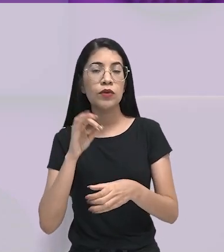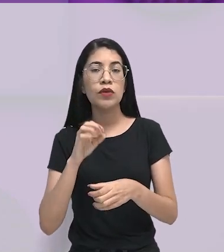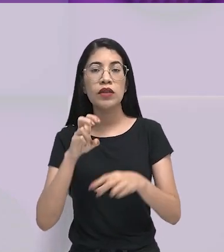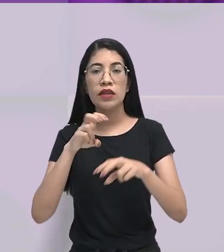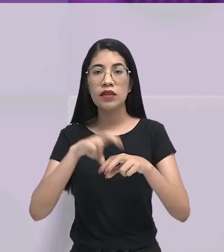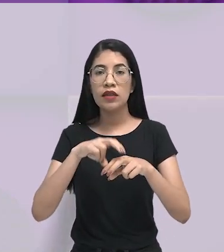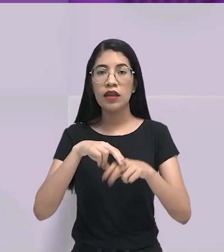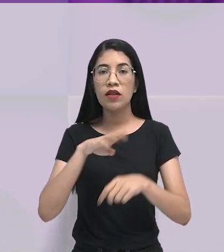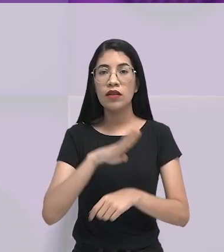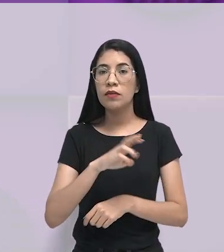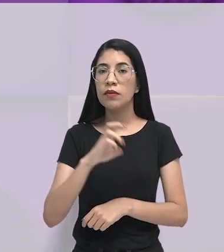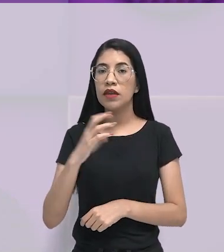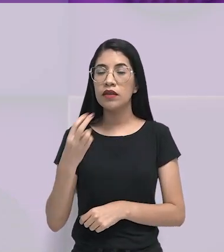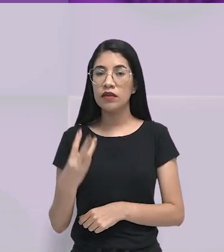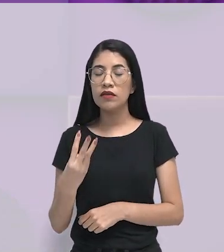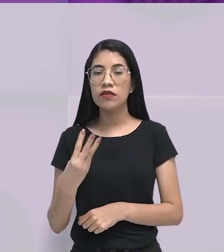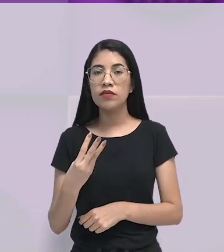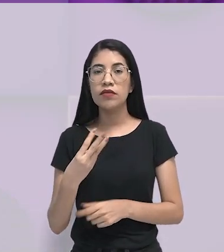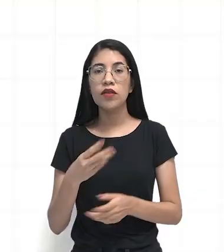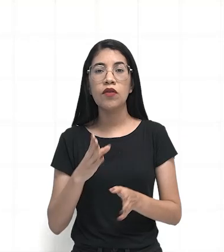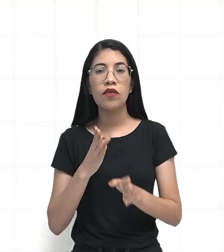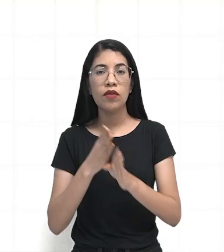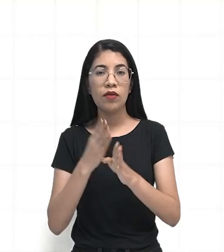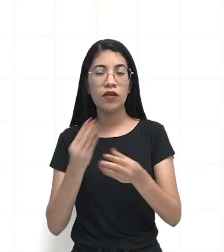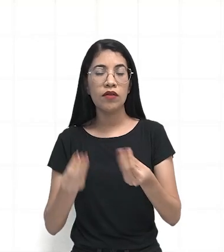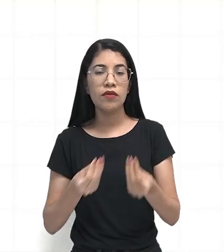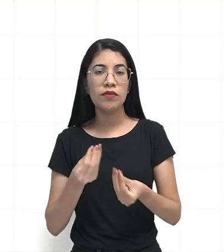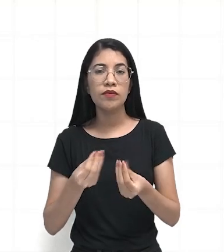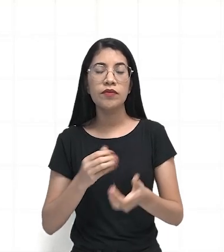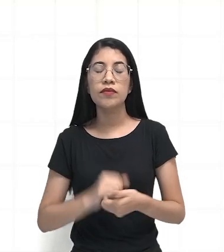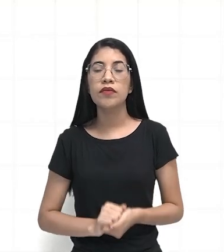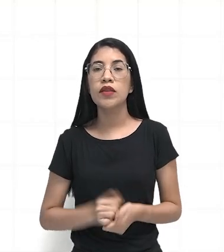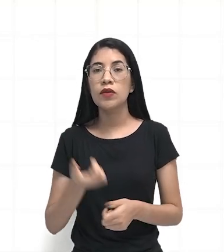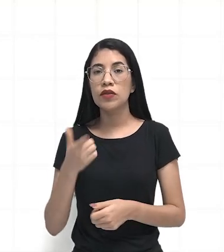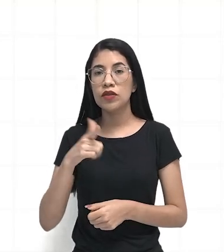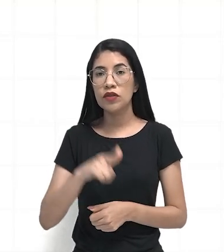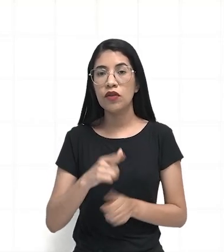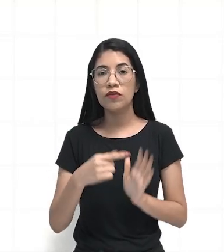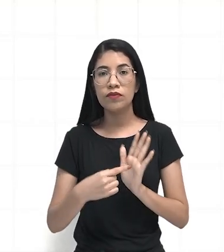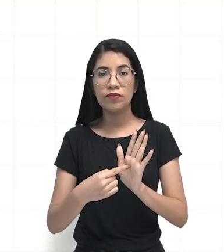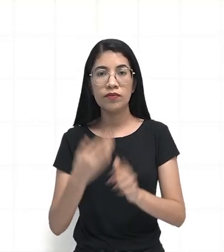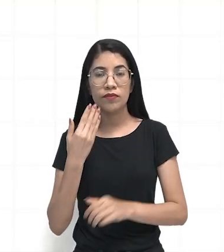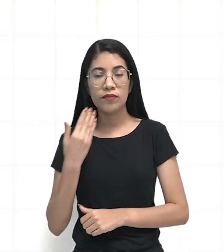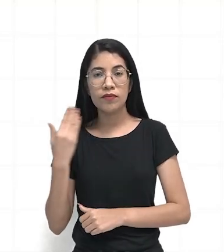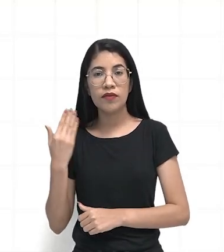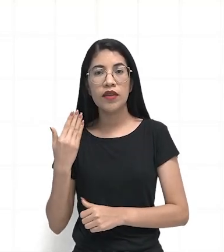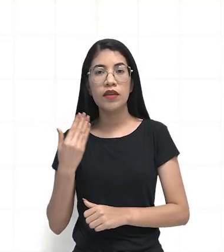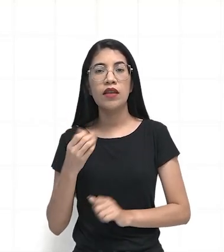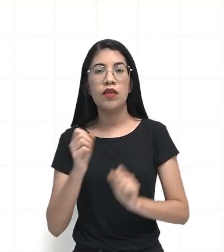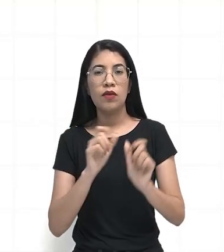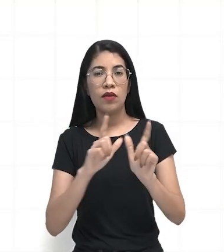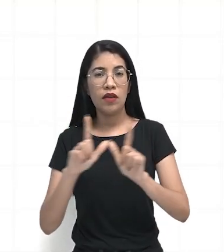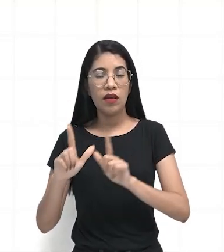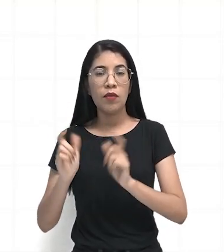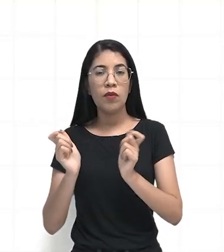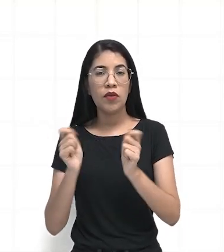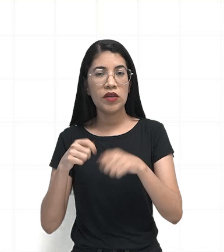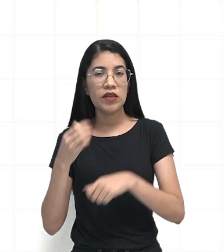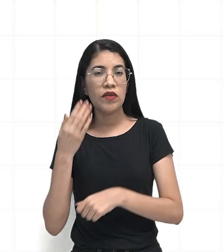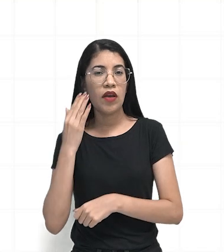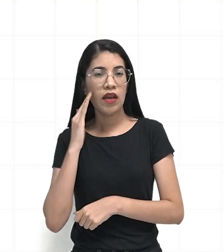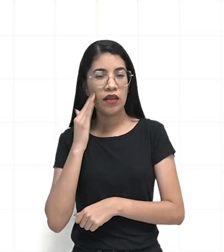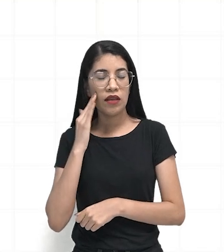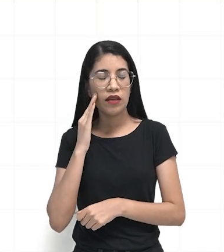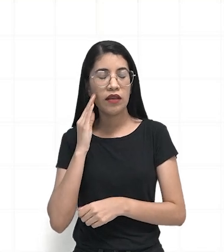cadeira B3. Vamos lá identificar então? Mais uma vez, nós vamos trazer o problema aí na cartela para que a gente possa relembrar o que